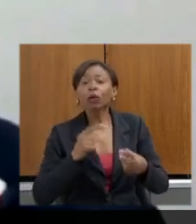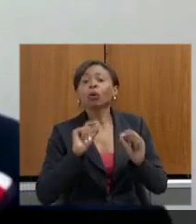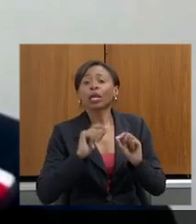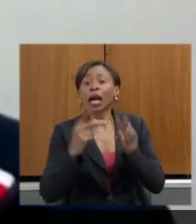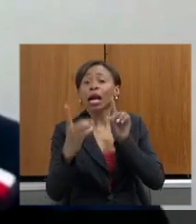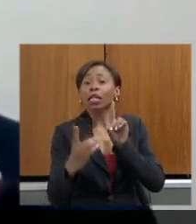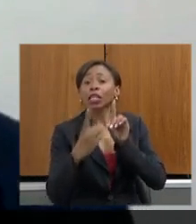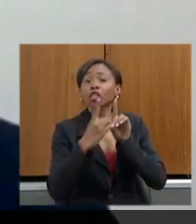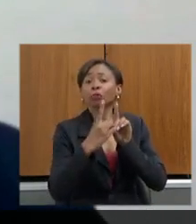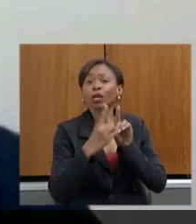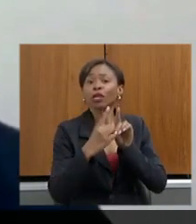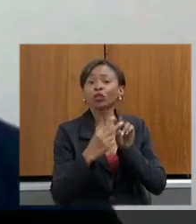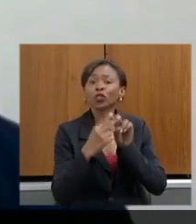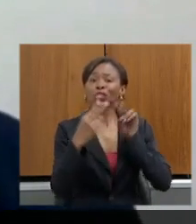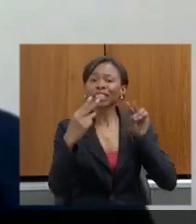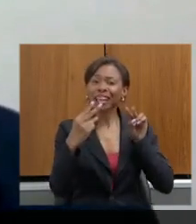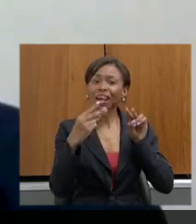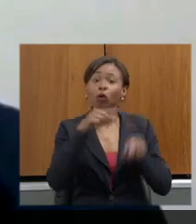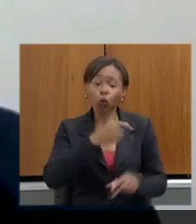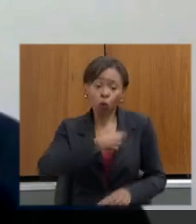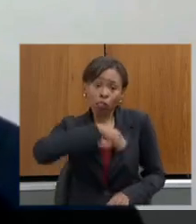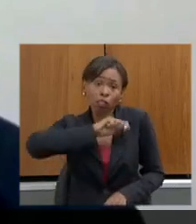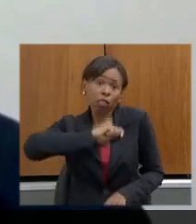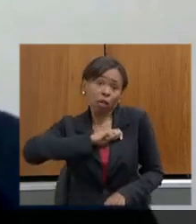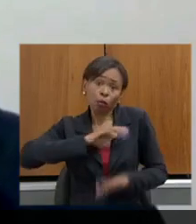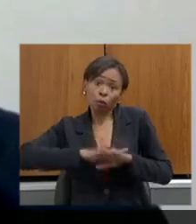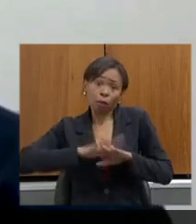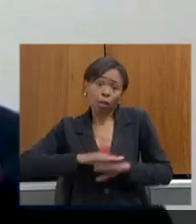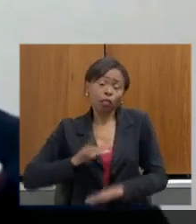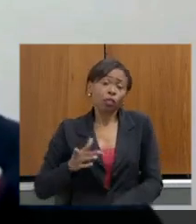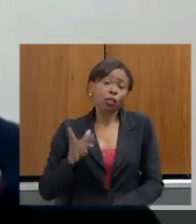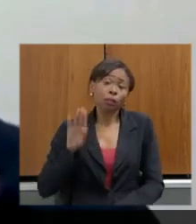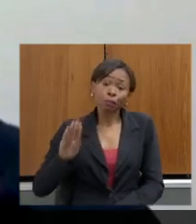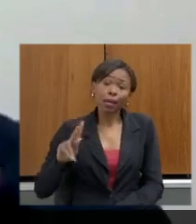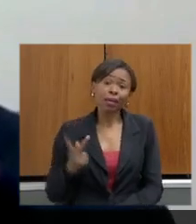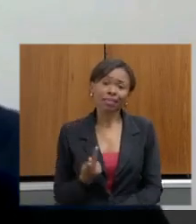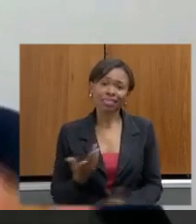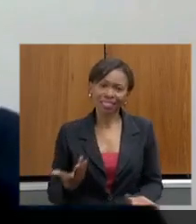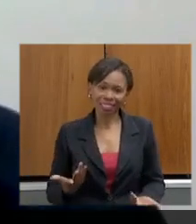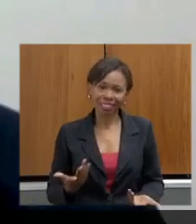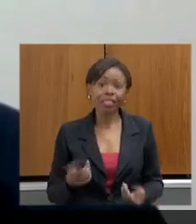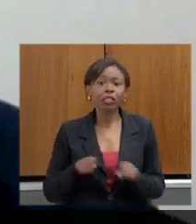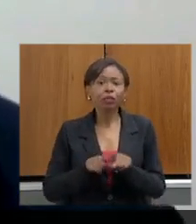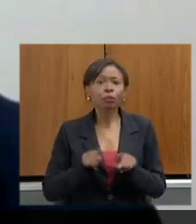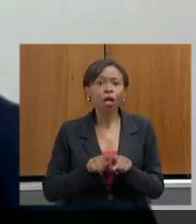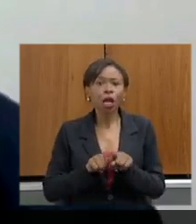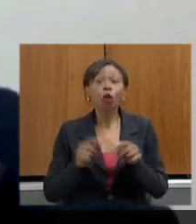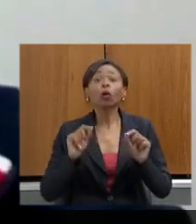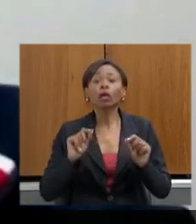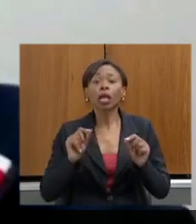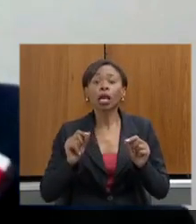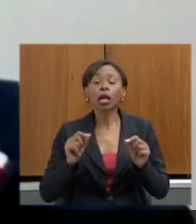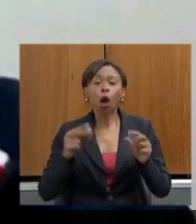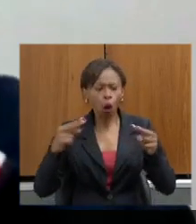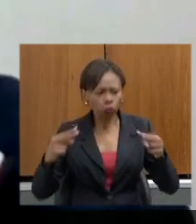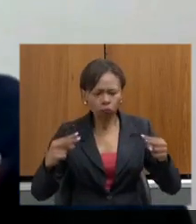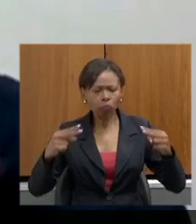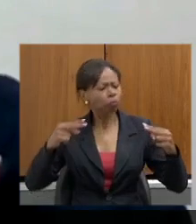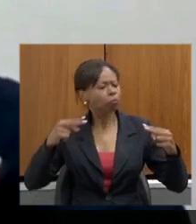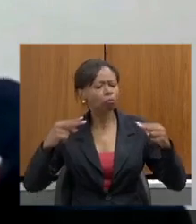fazer presidido o delegado de Belo Horizonte outra coisa aquele Olho no Olho dona Sheila